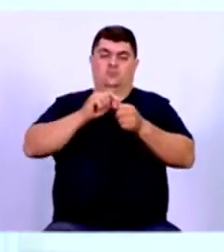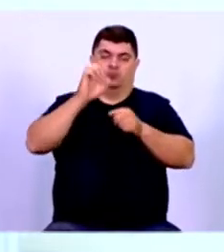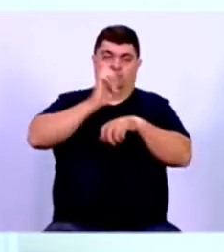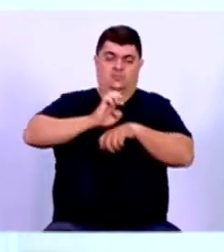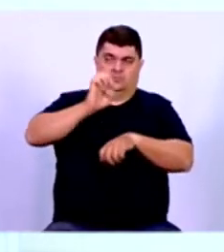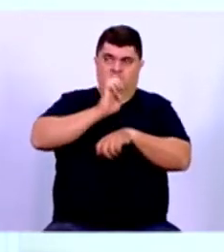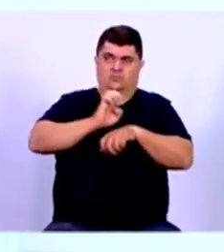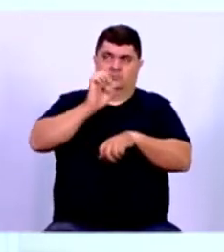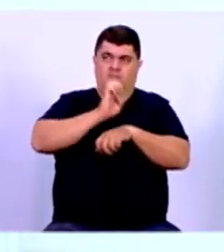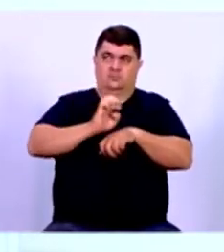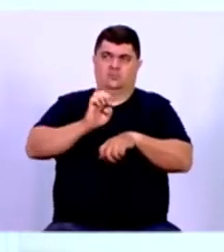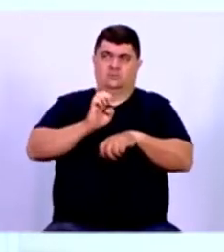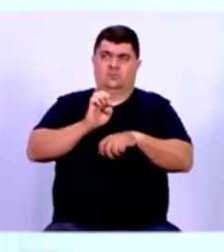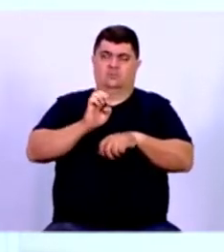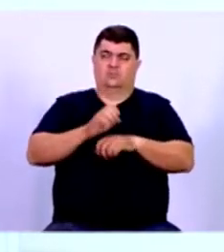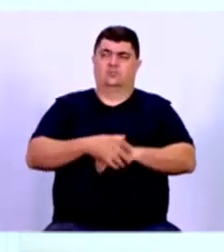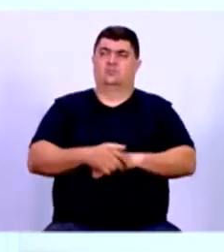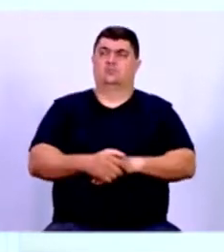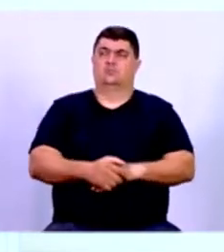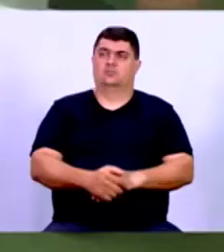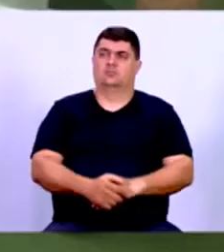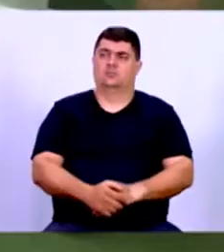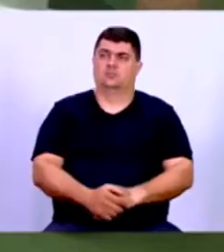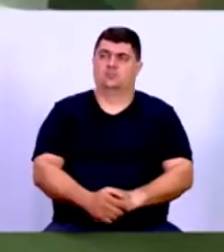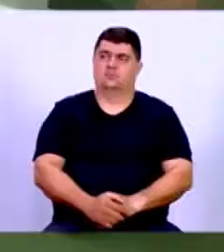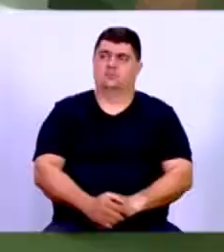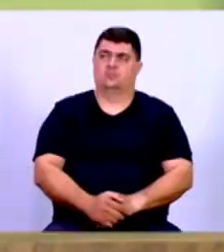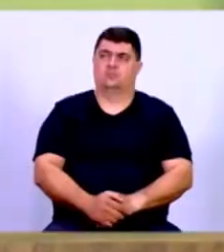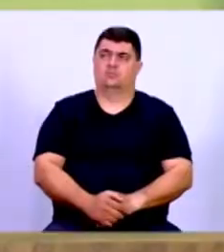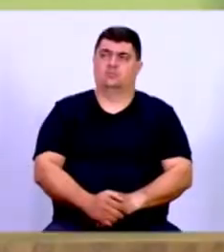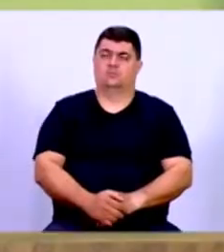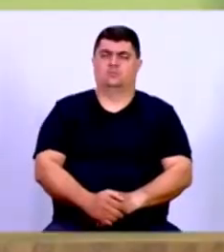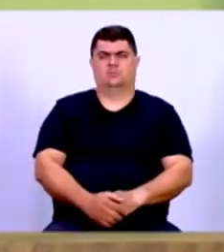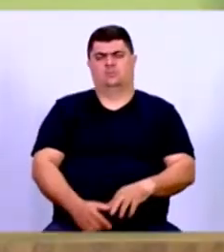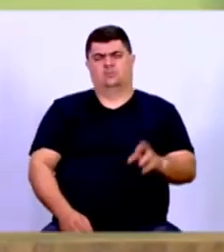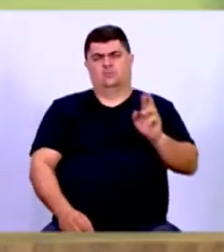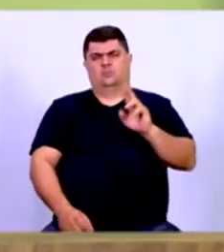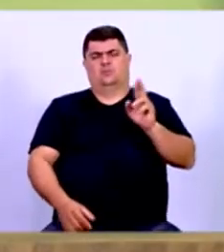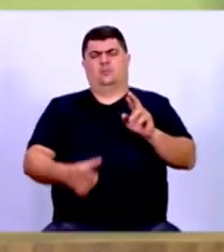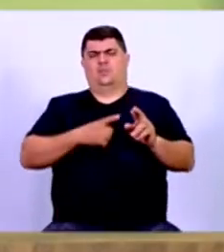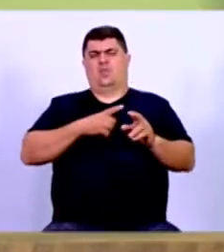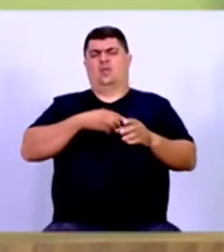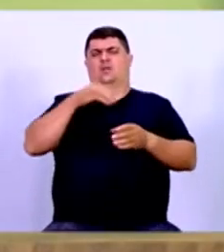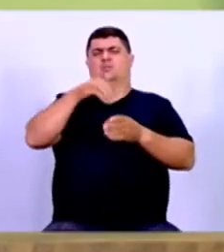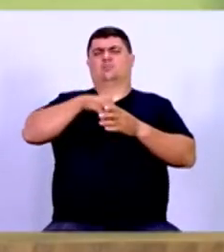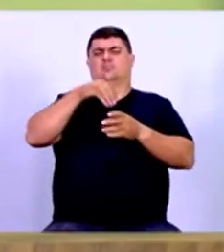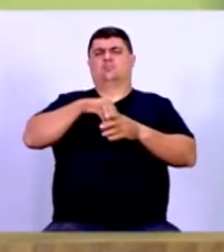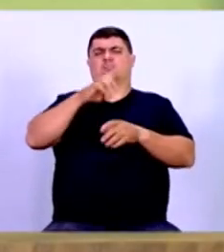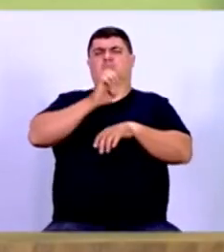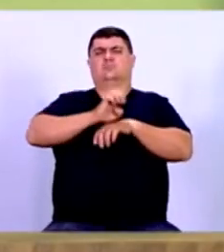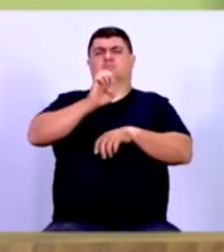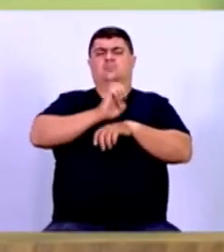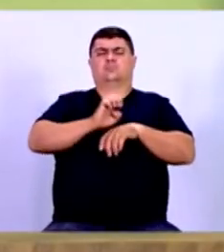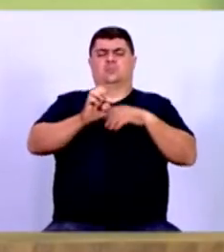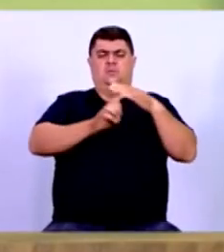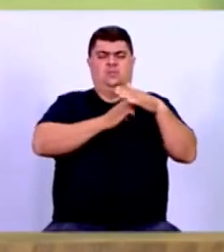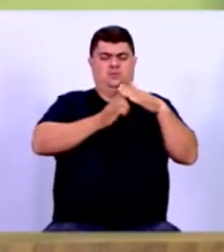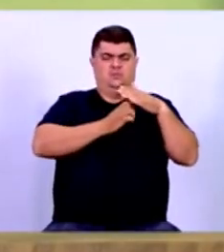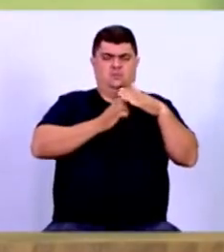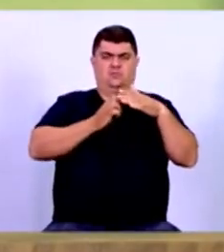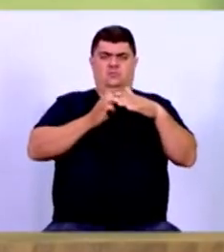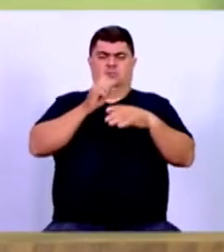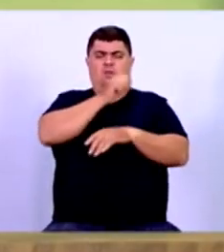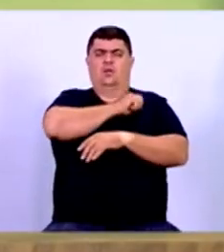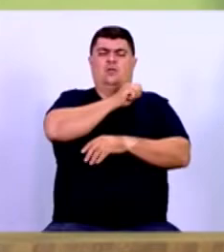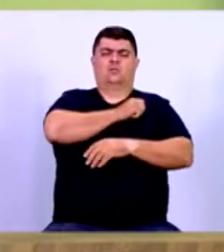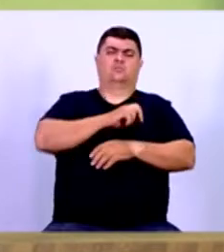essa oportunidade e esse requisito. Quem são os envolvidos nesse processo de estágio? É a empresa? É o